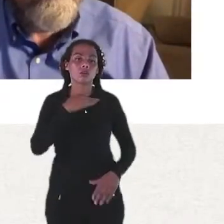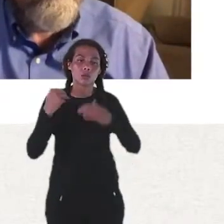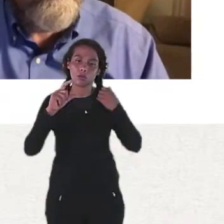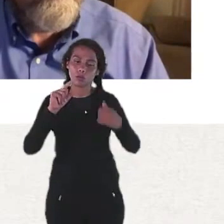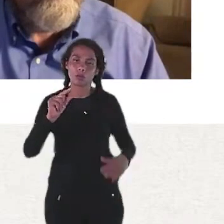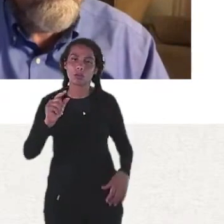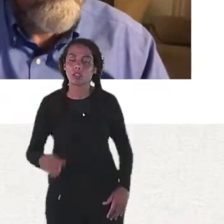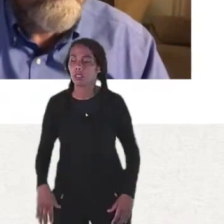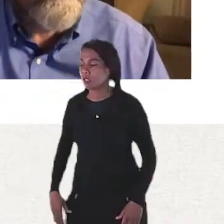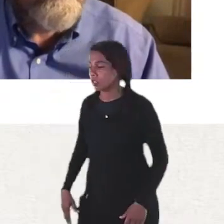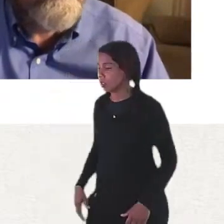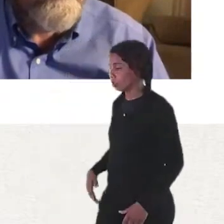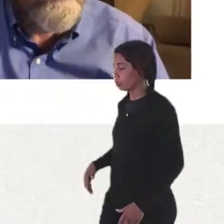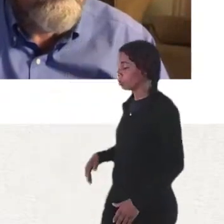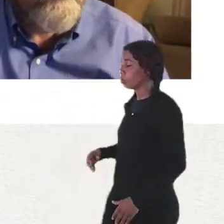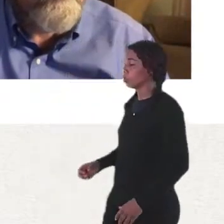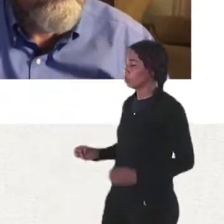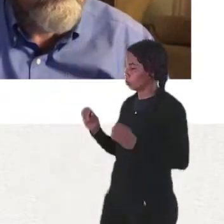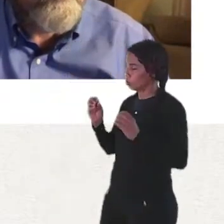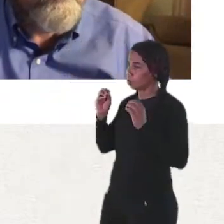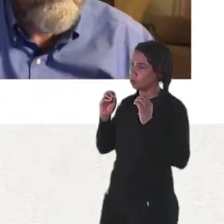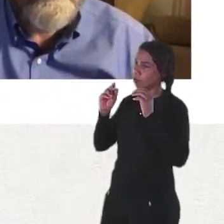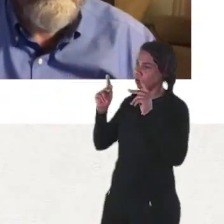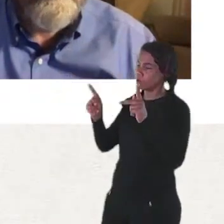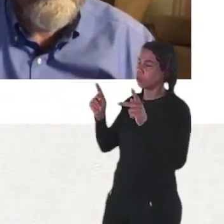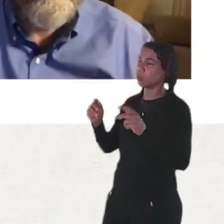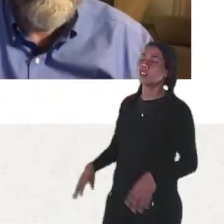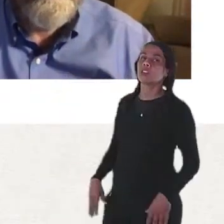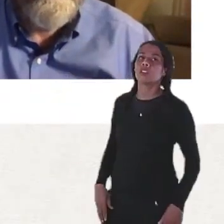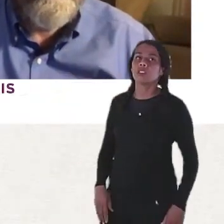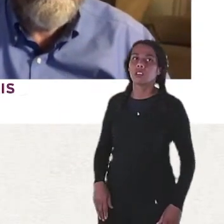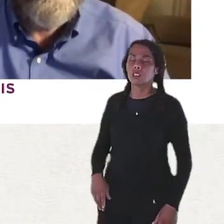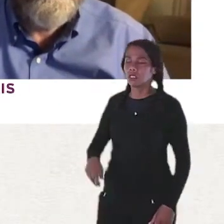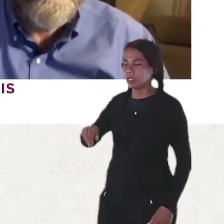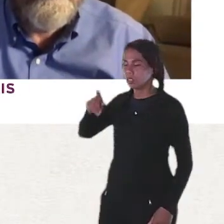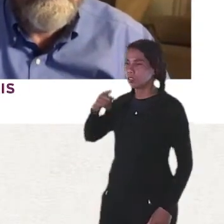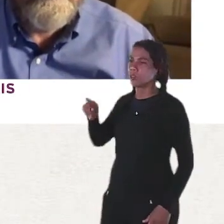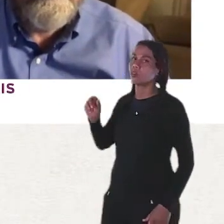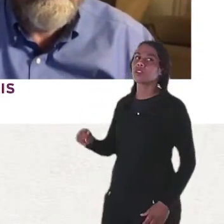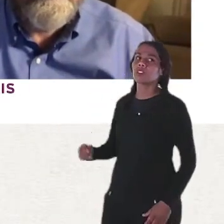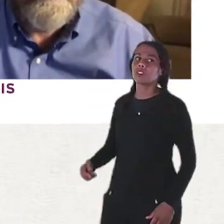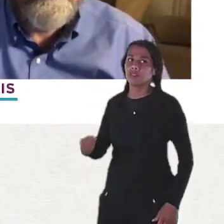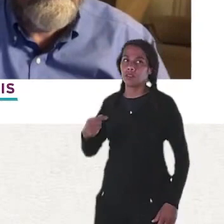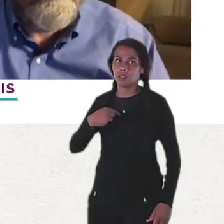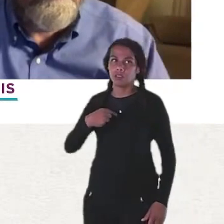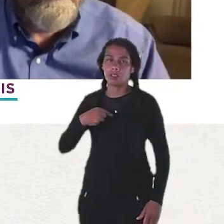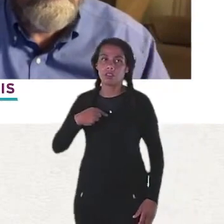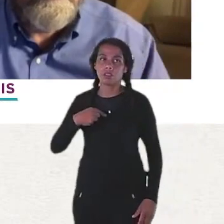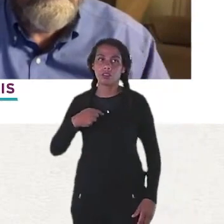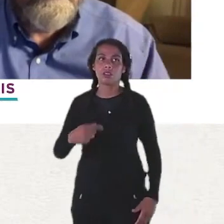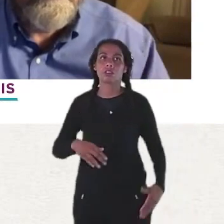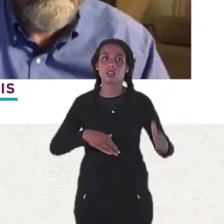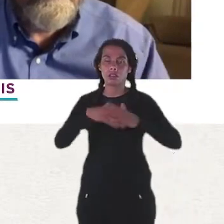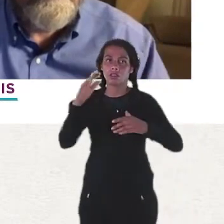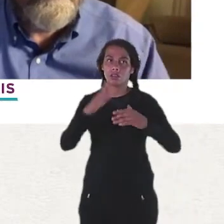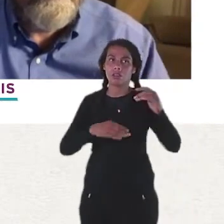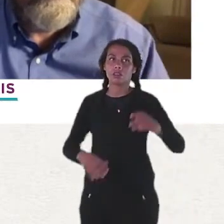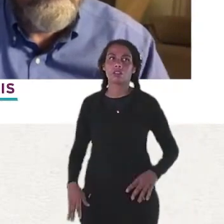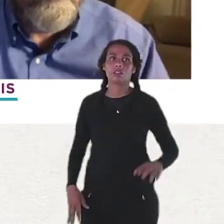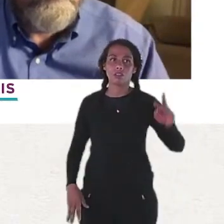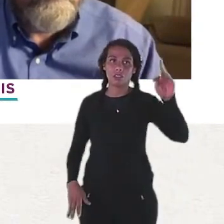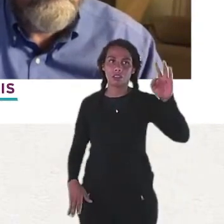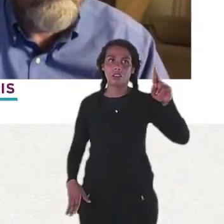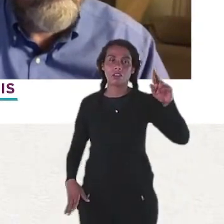última pergunta, eu queria agradecer imensamente a Trícia da Silva dos Reis. Trícia,